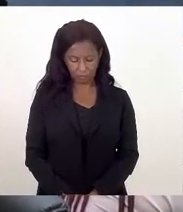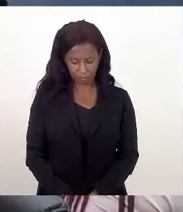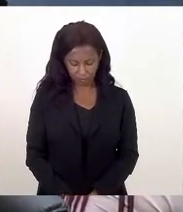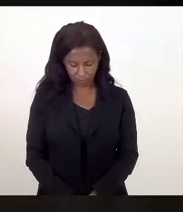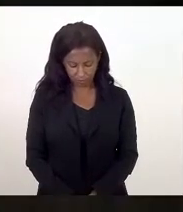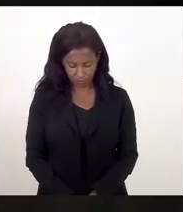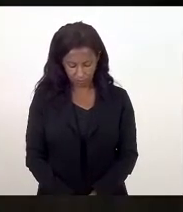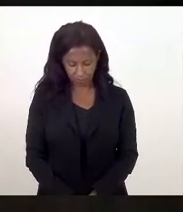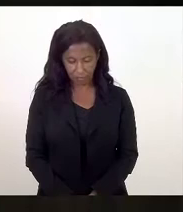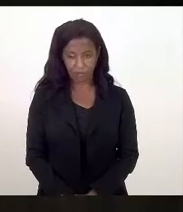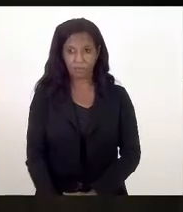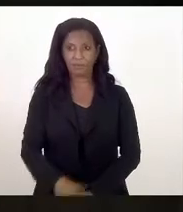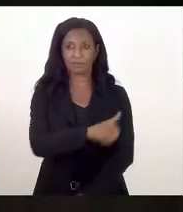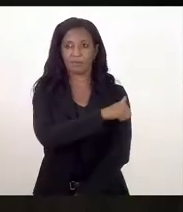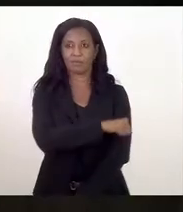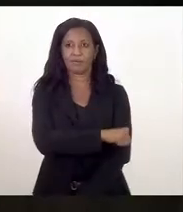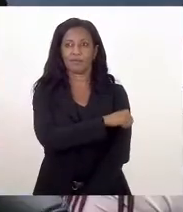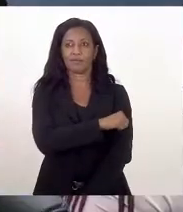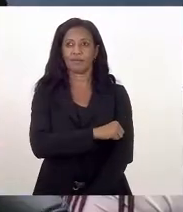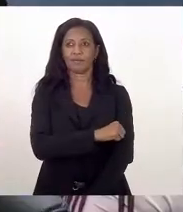deputado da enfermeira Rejane.